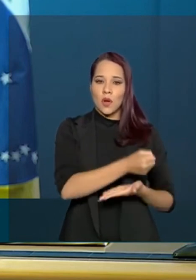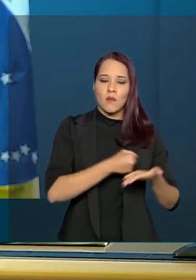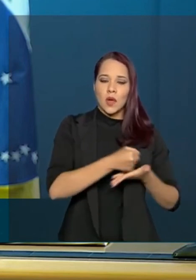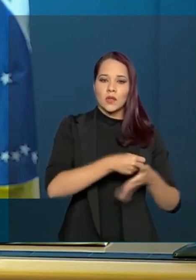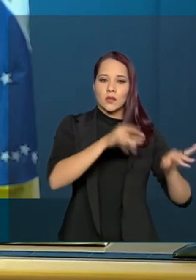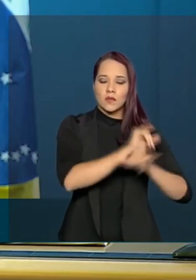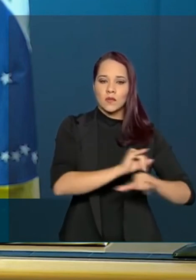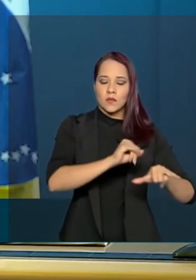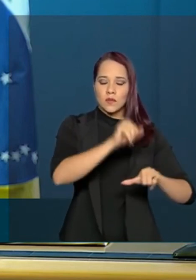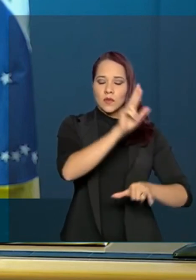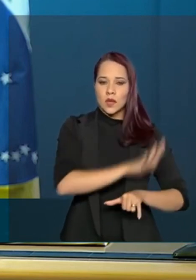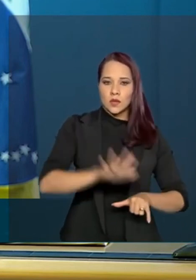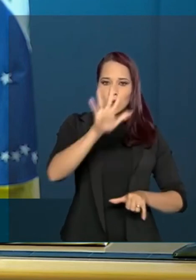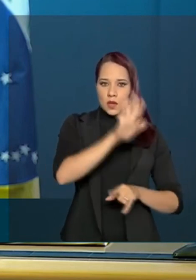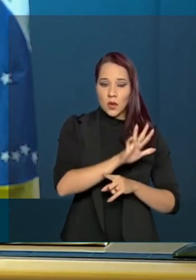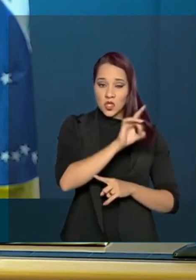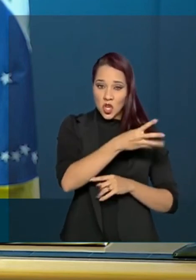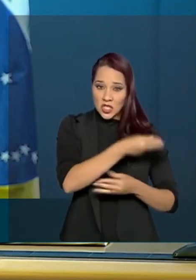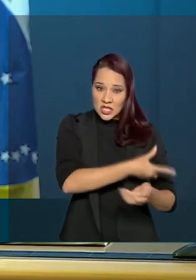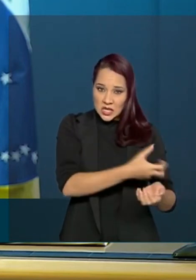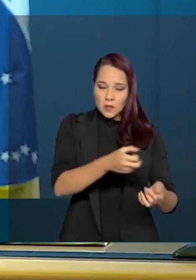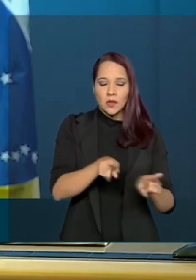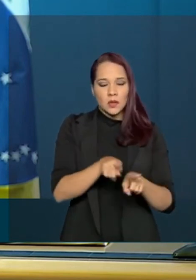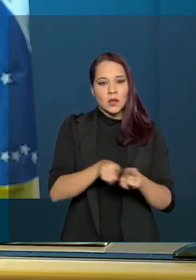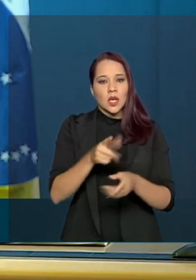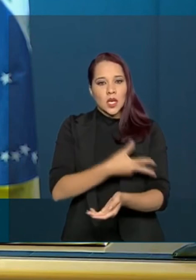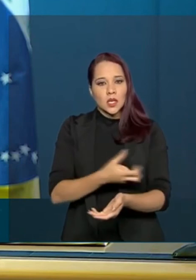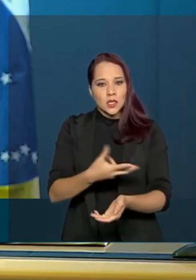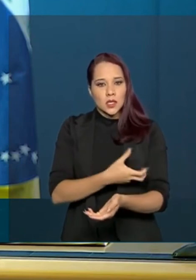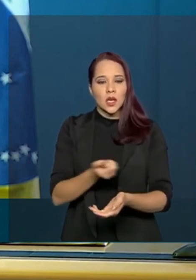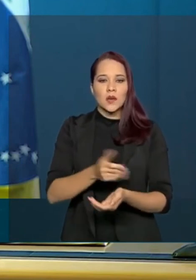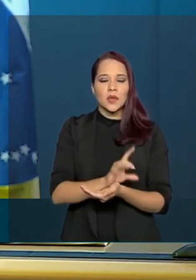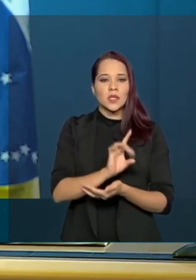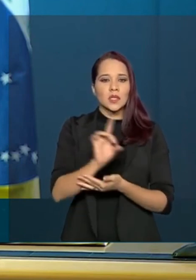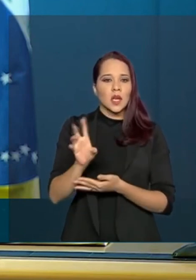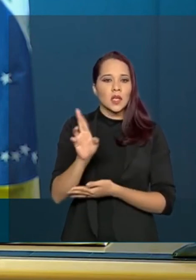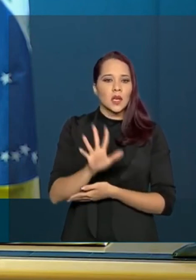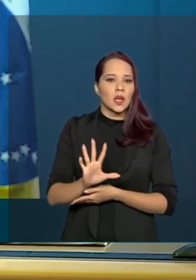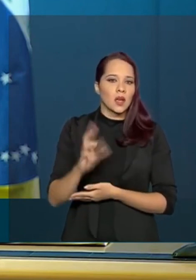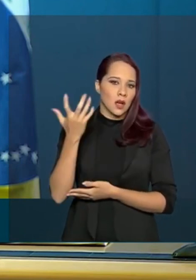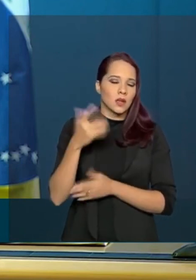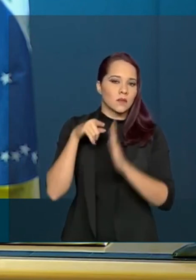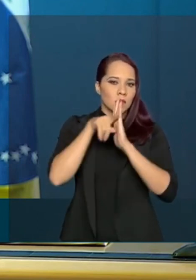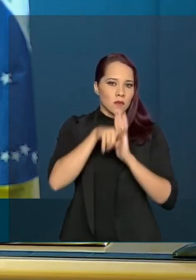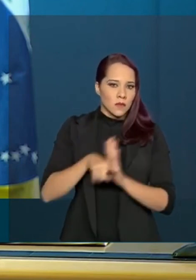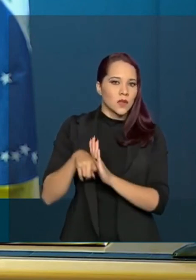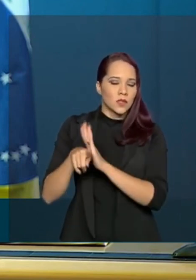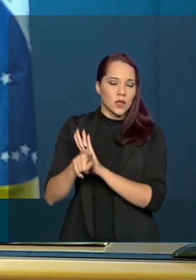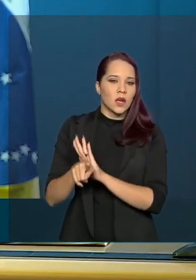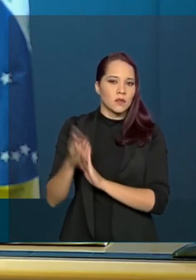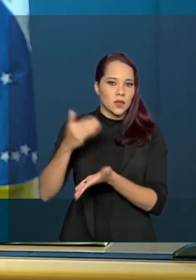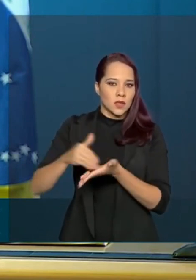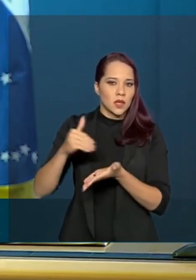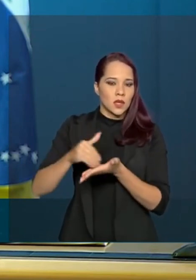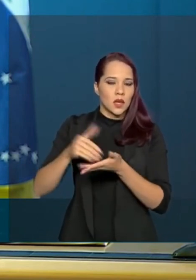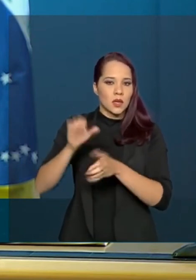dados nacional, não apenas de exames, mas também de exames e de casos investigados pelas